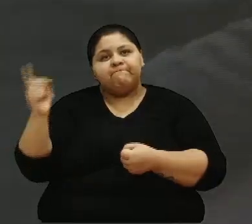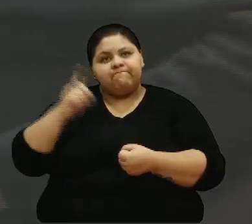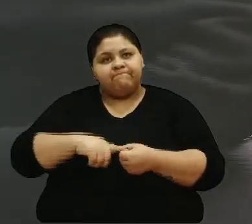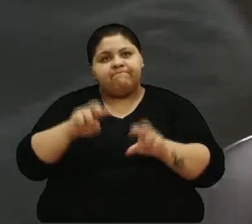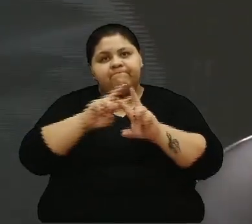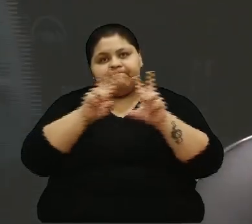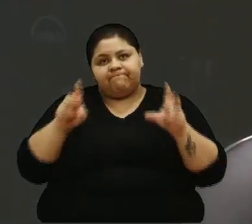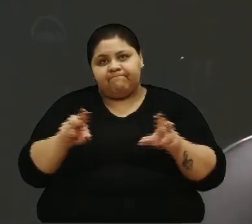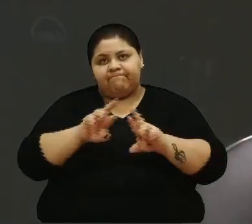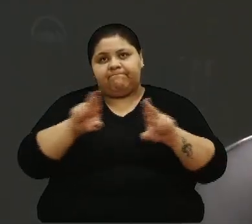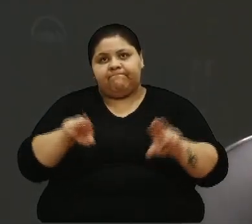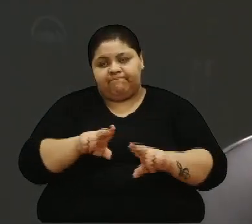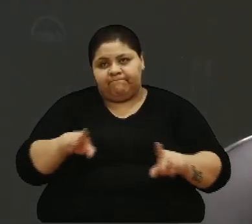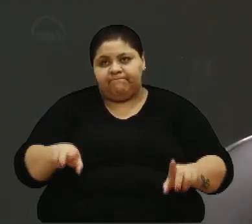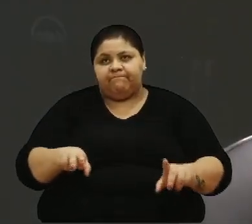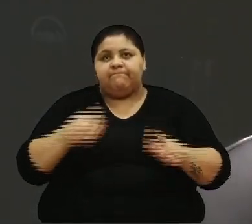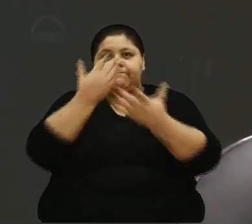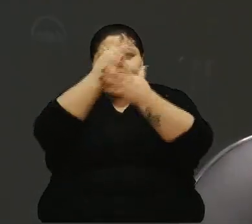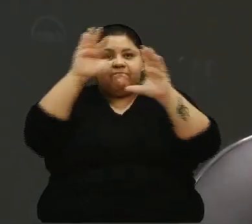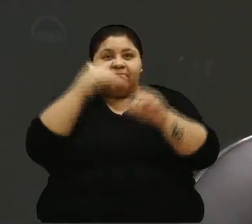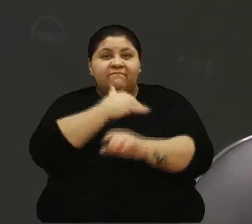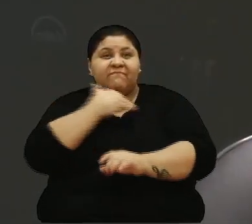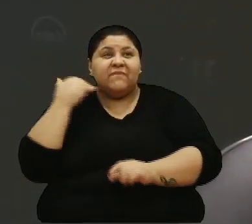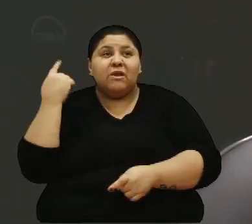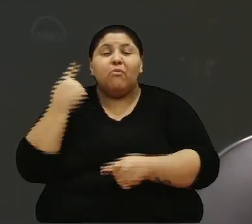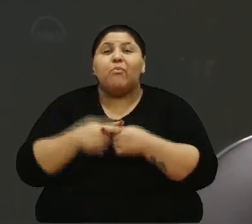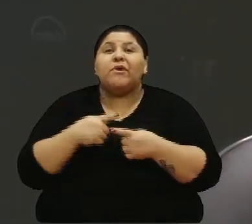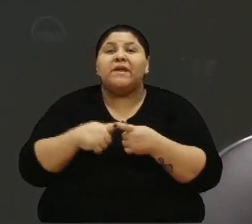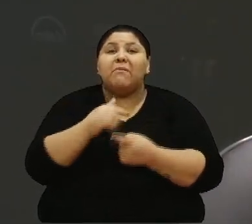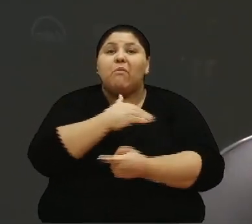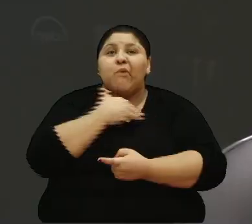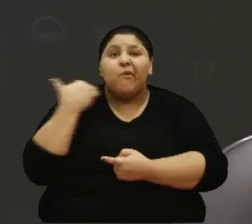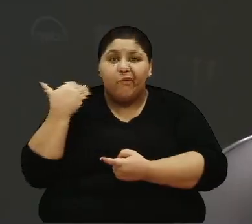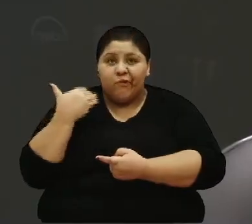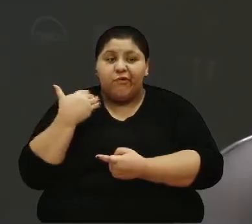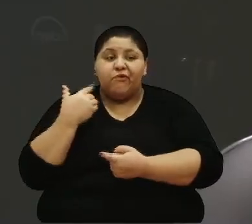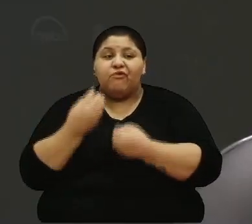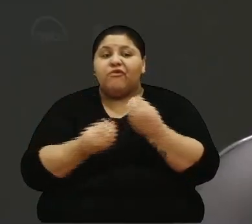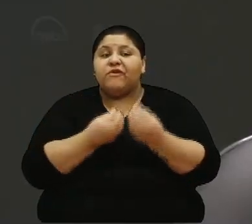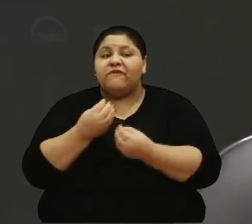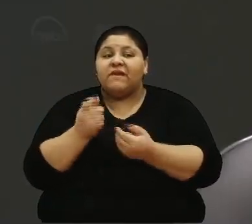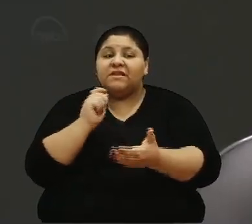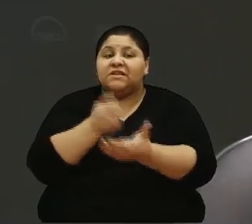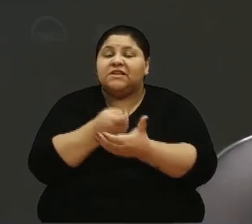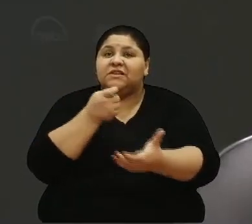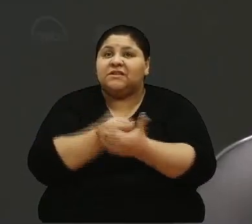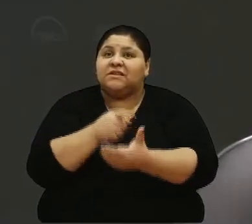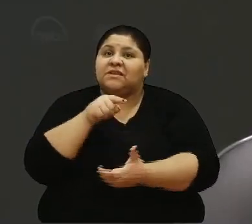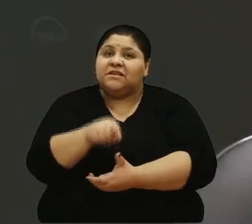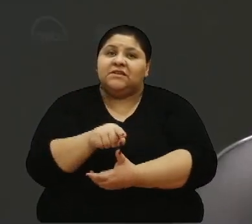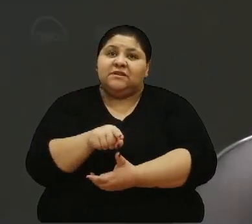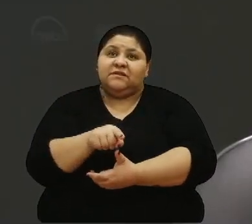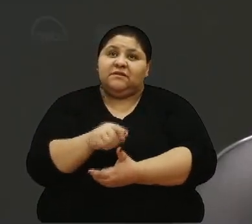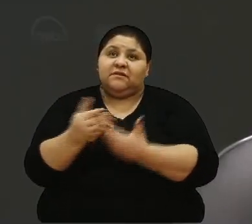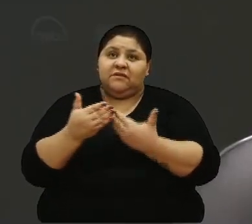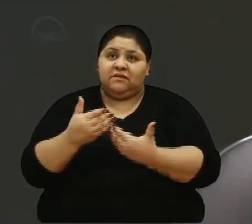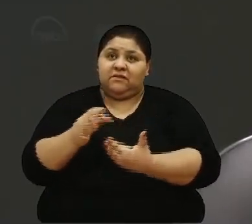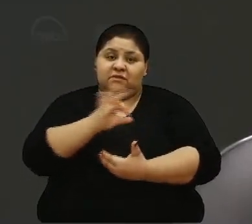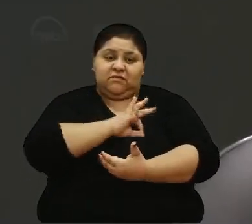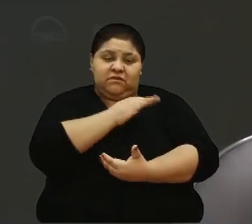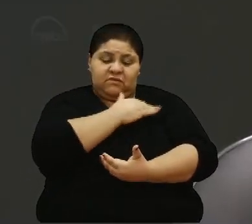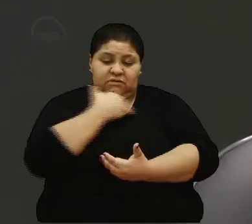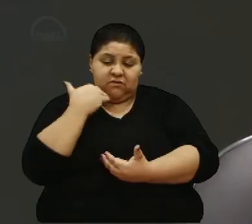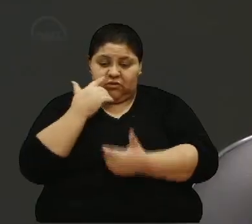são diversos ambientalistas mortos. E a grande questão é por que eles são mortos. Porque fazem a luta ambiental. Essa é a grande questão. Se um policial é